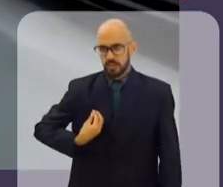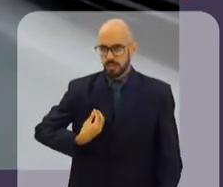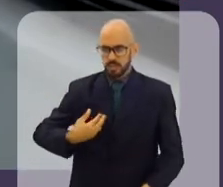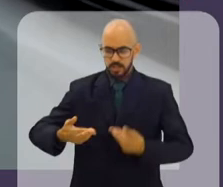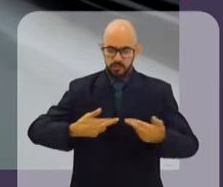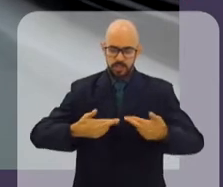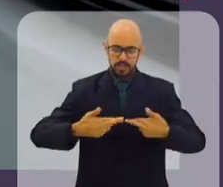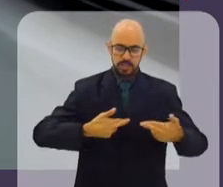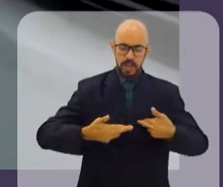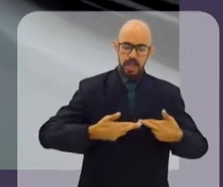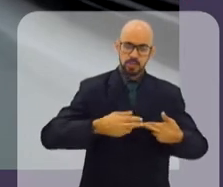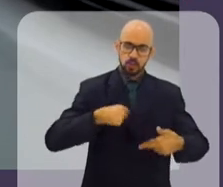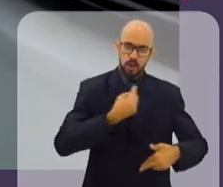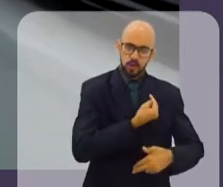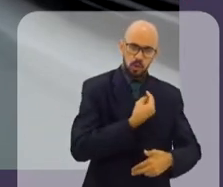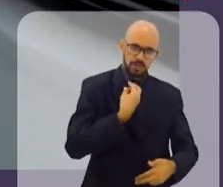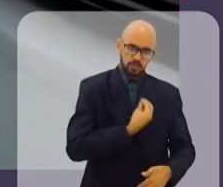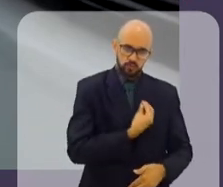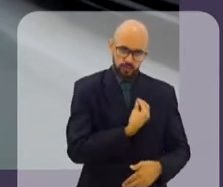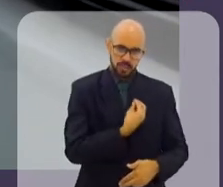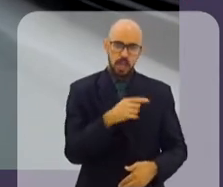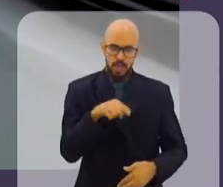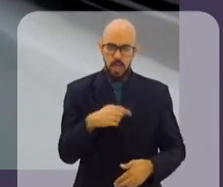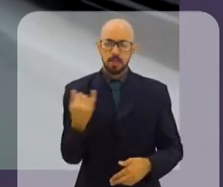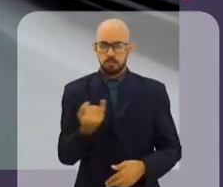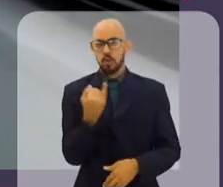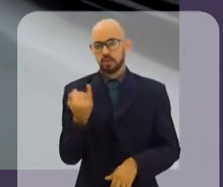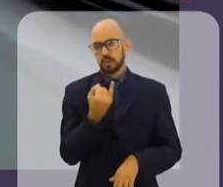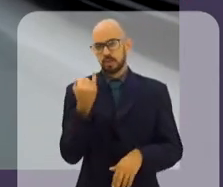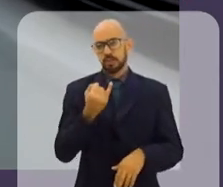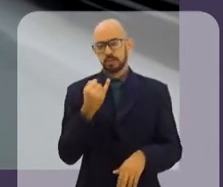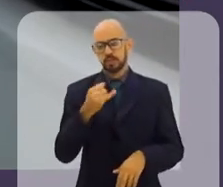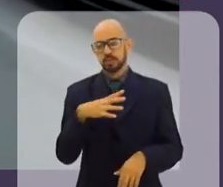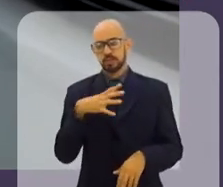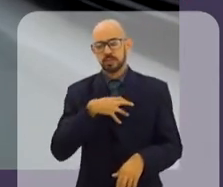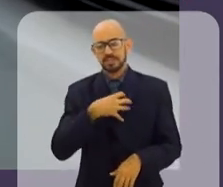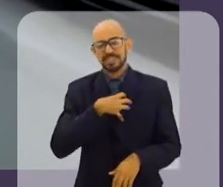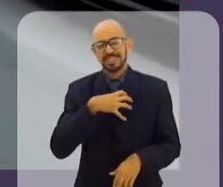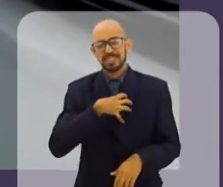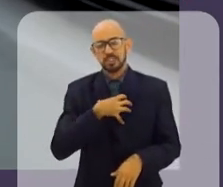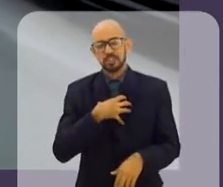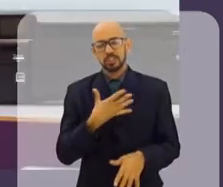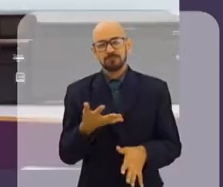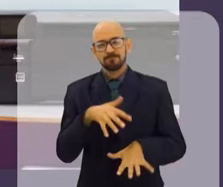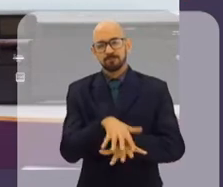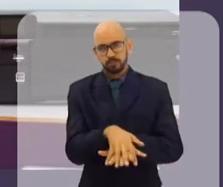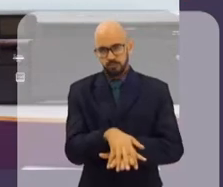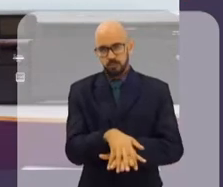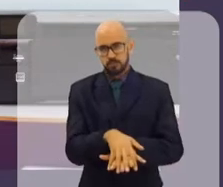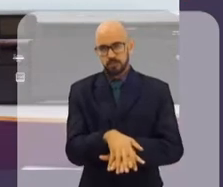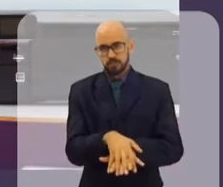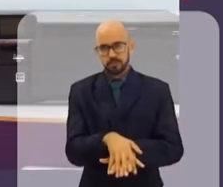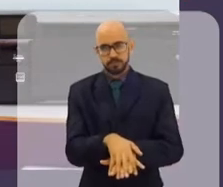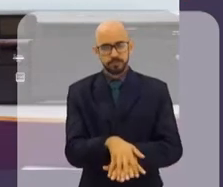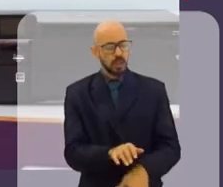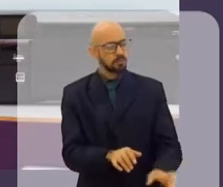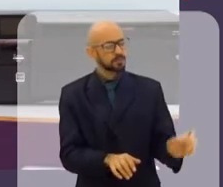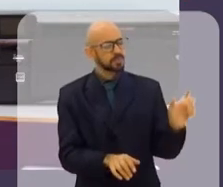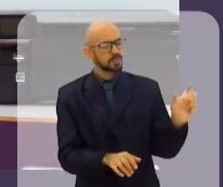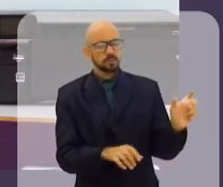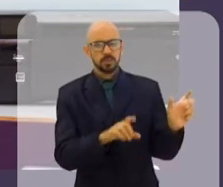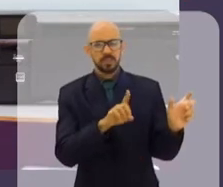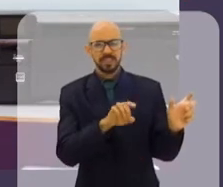nossa também, eu acho incrível, assim, fundamental, a gente se reconhecer nos espaços. Esse